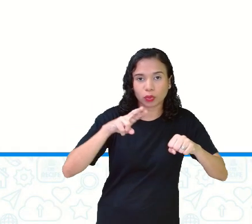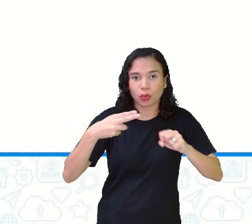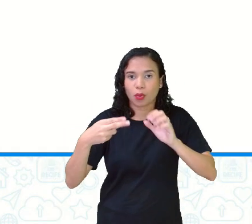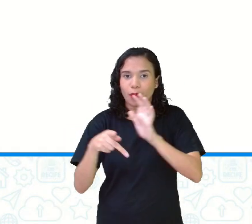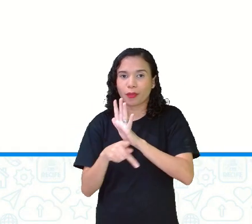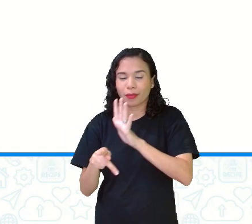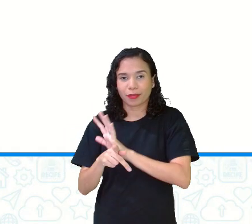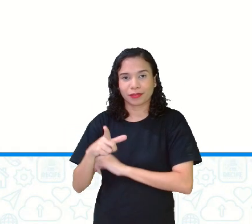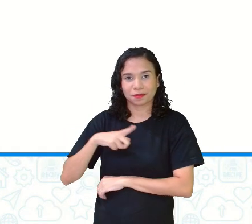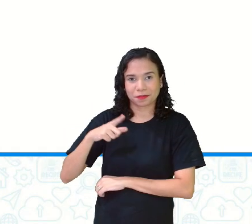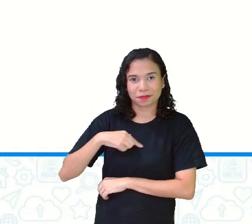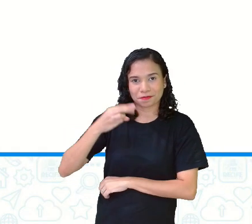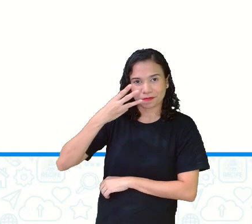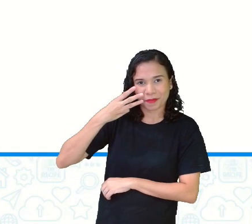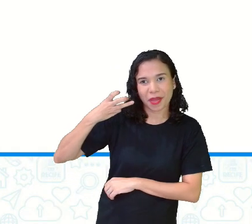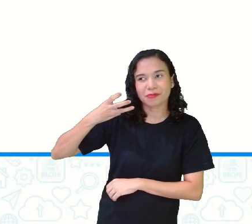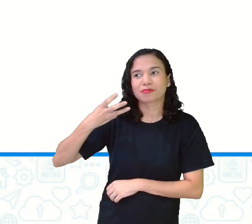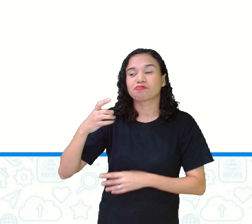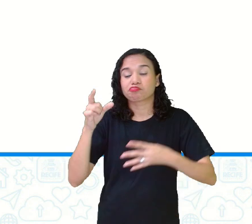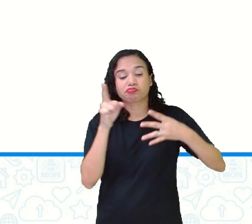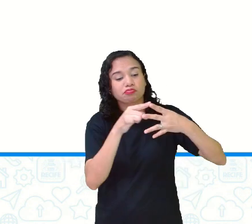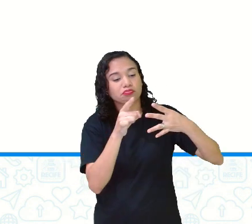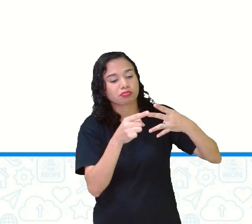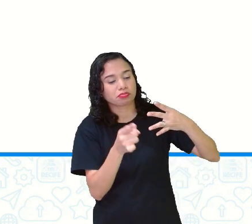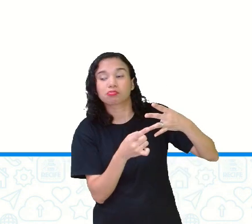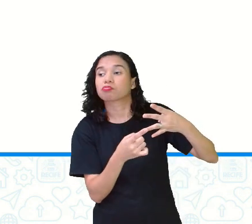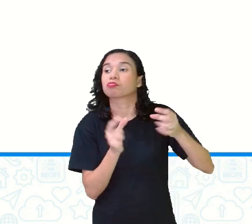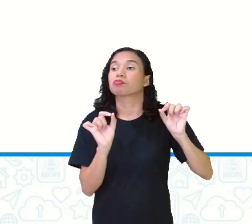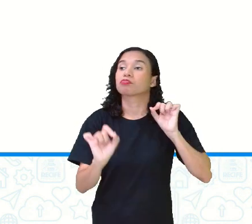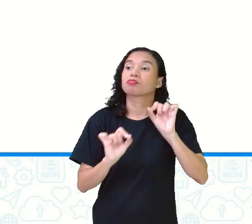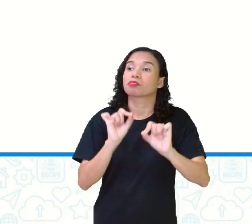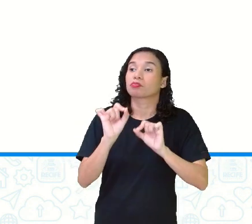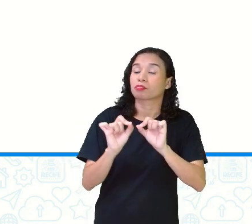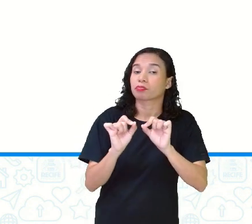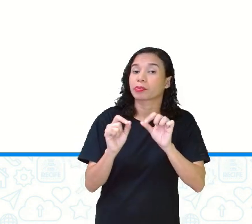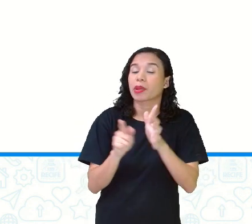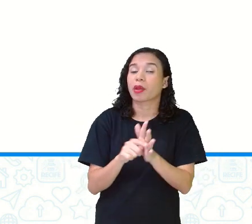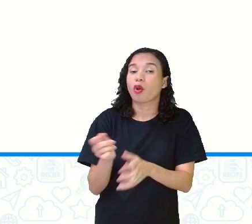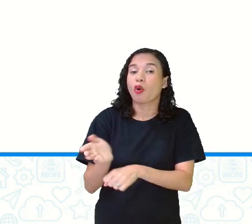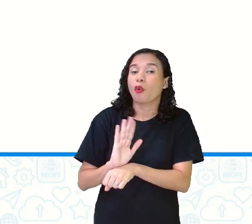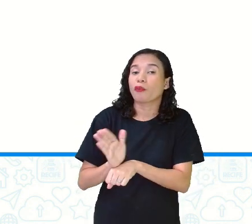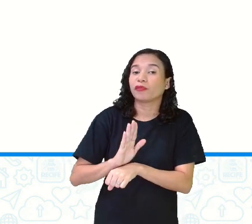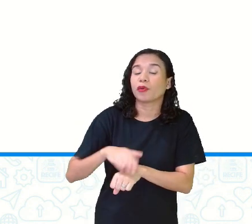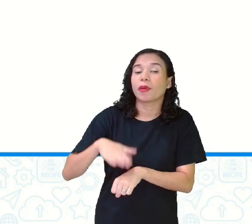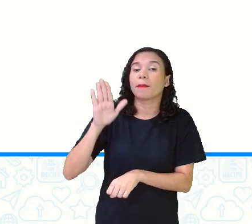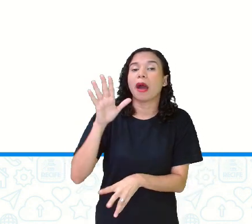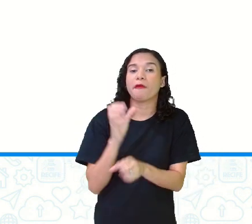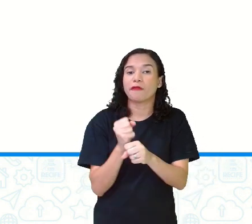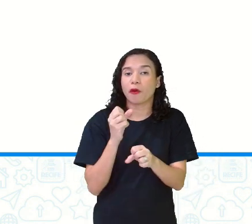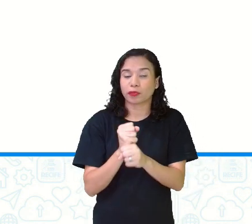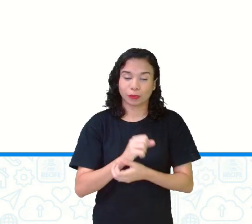essa questão. E aí? Que filme recebeu mais votos?